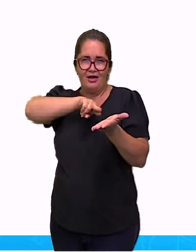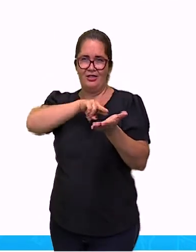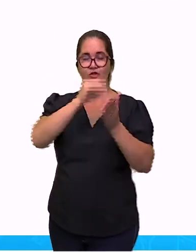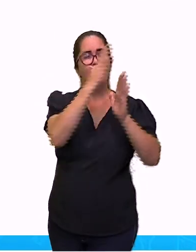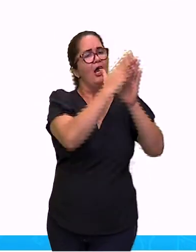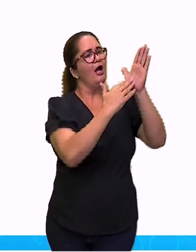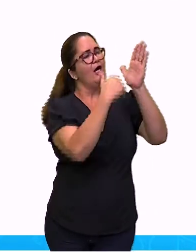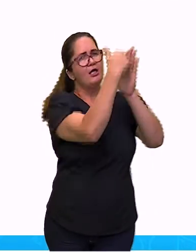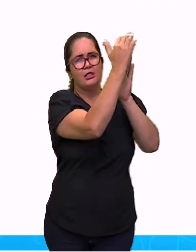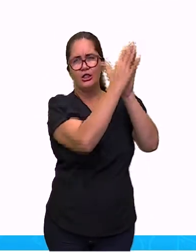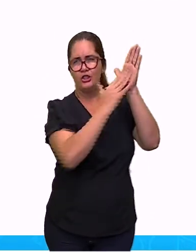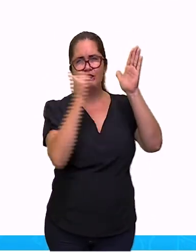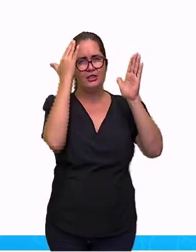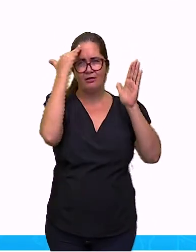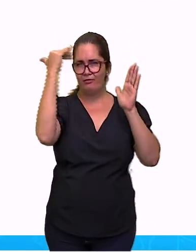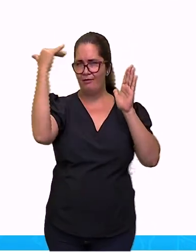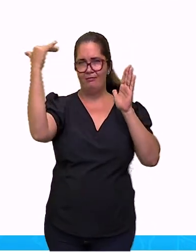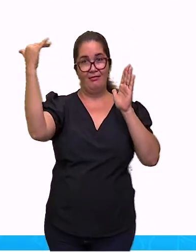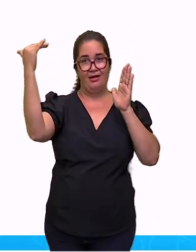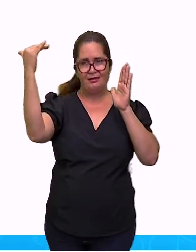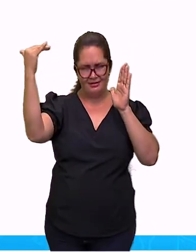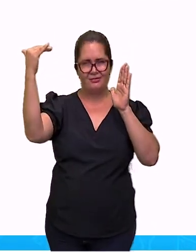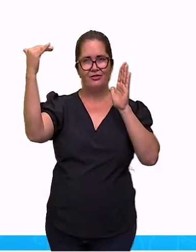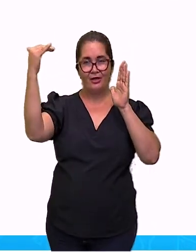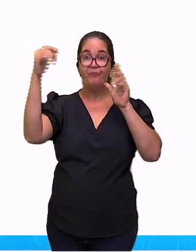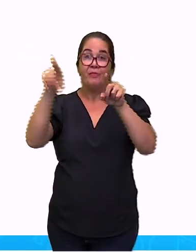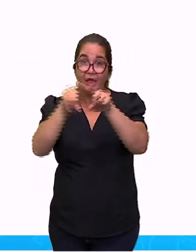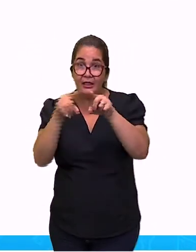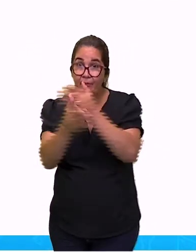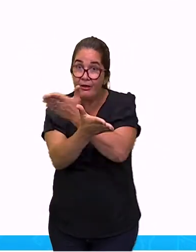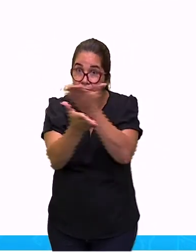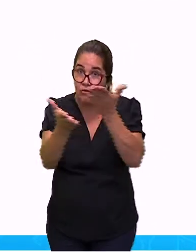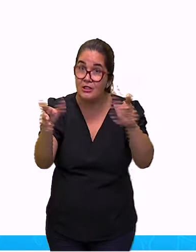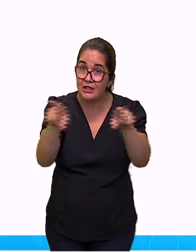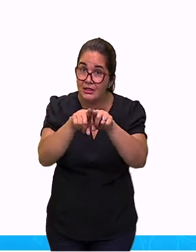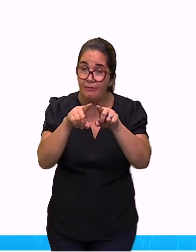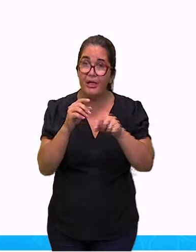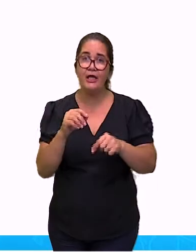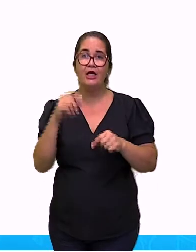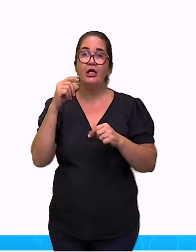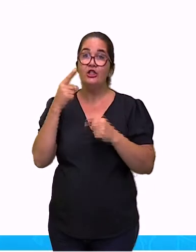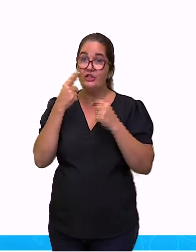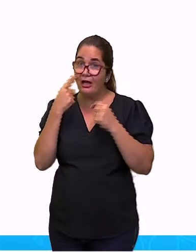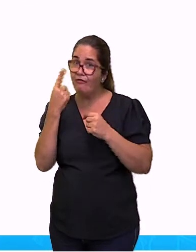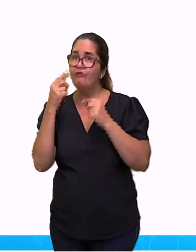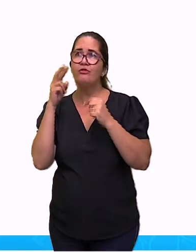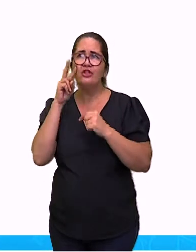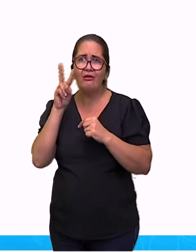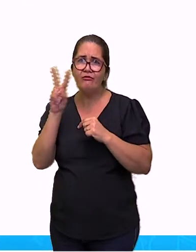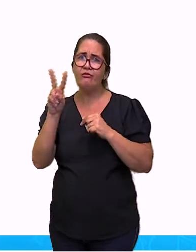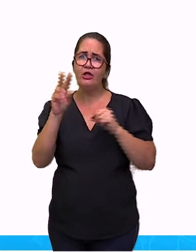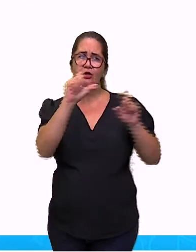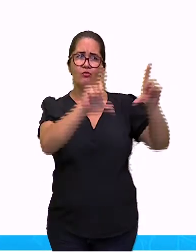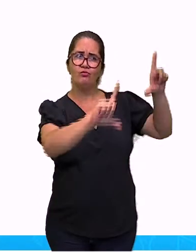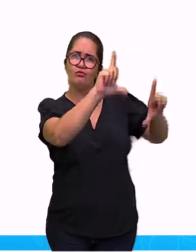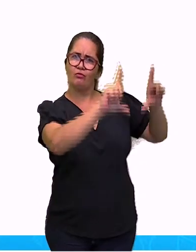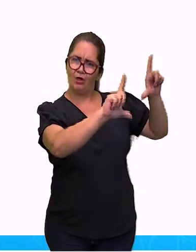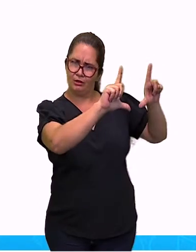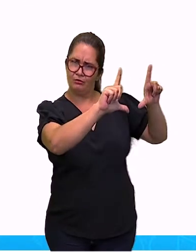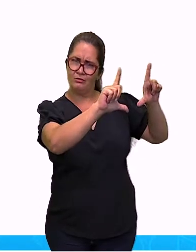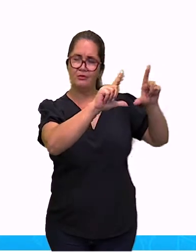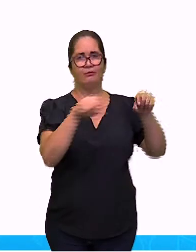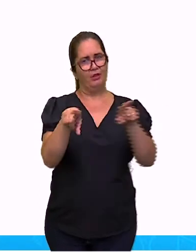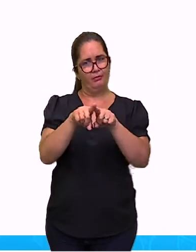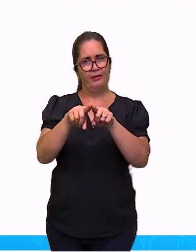já ouviram um pouco sobre a obra e vida desses artistas. E no Brasil? Quando